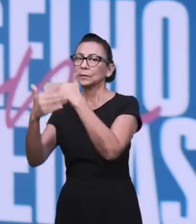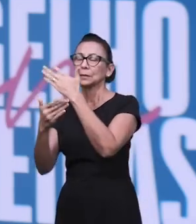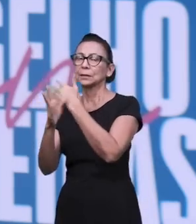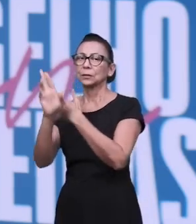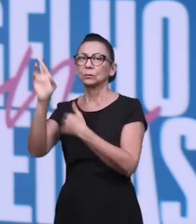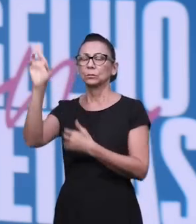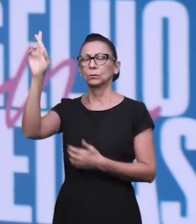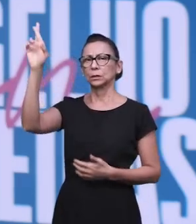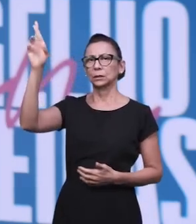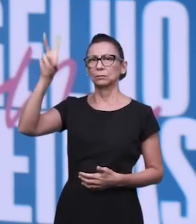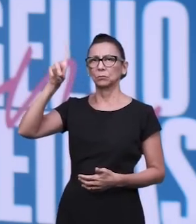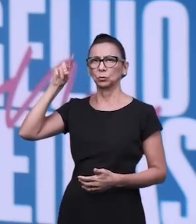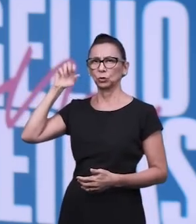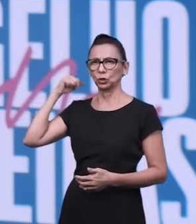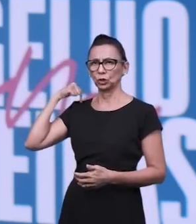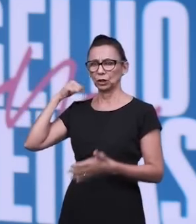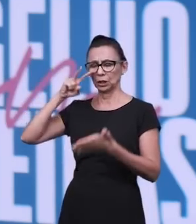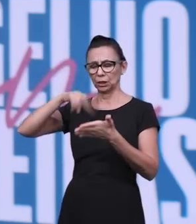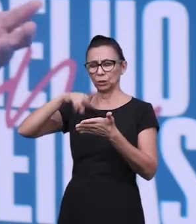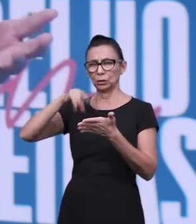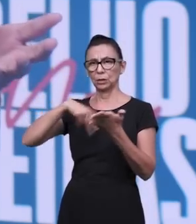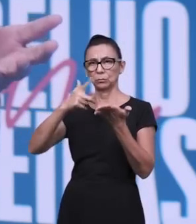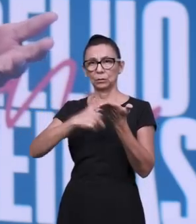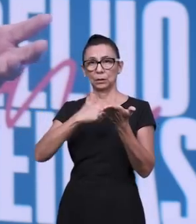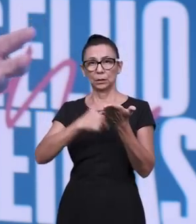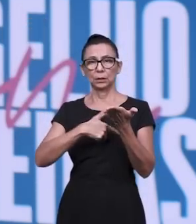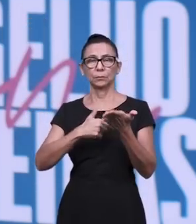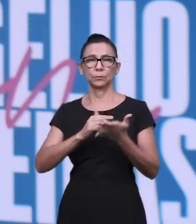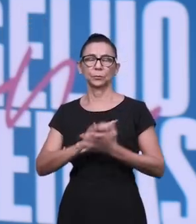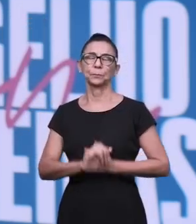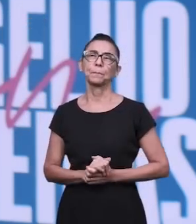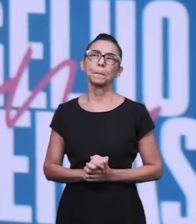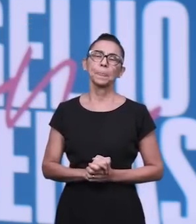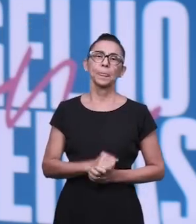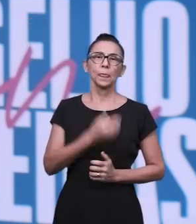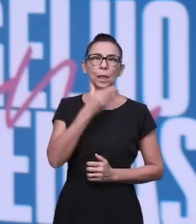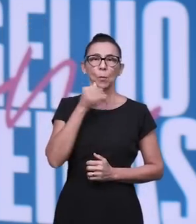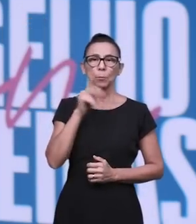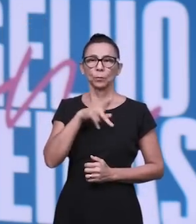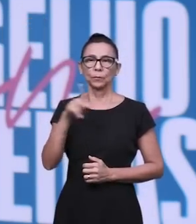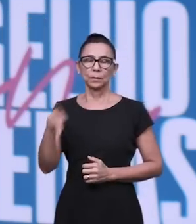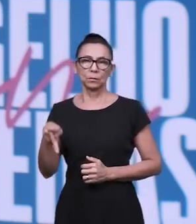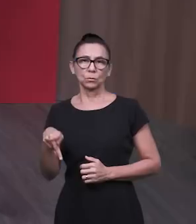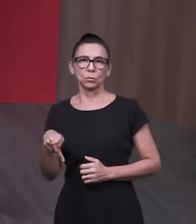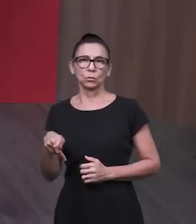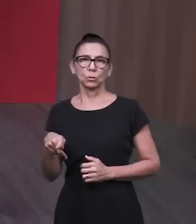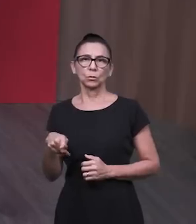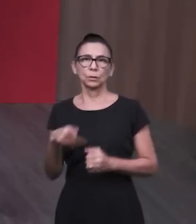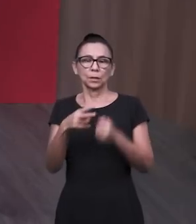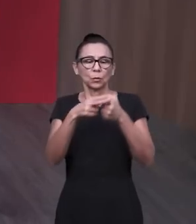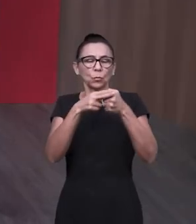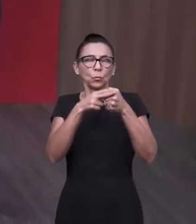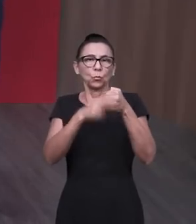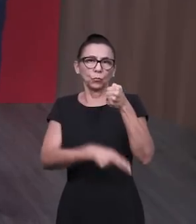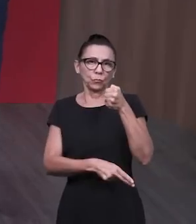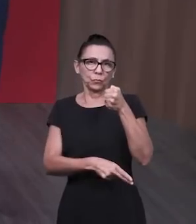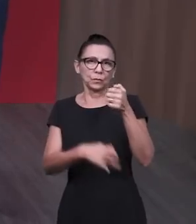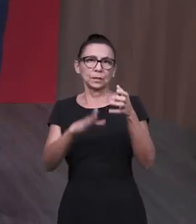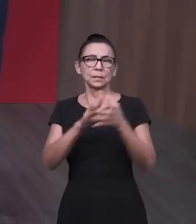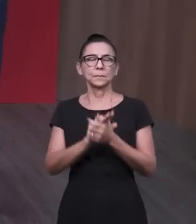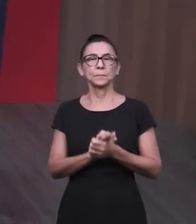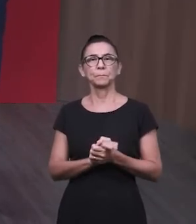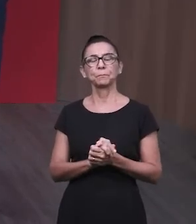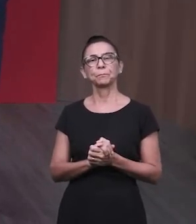eu li um livro até antigo, da minha época de jovem, de um professor da USP. Ele era professor em física